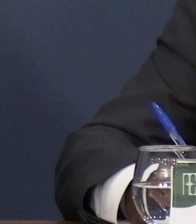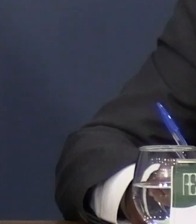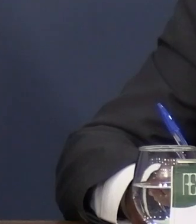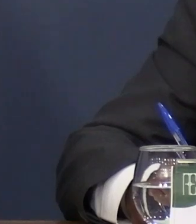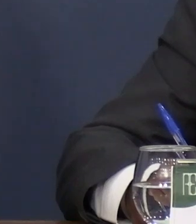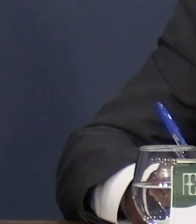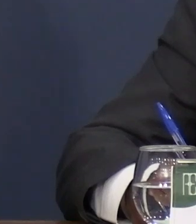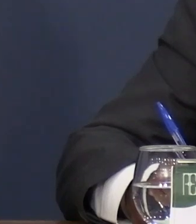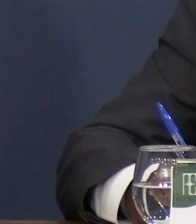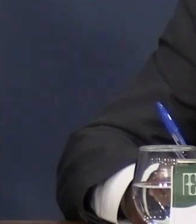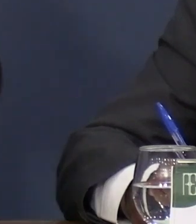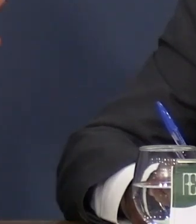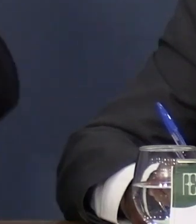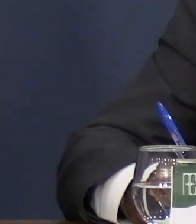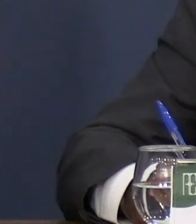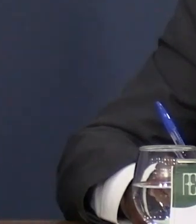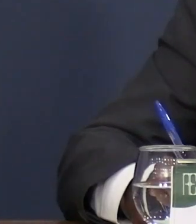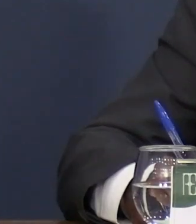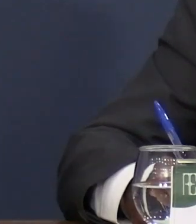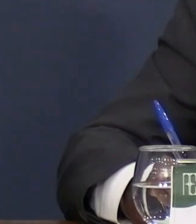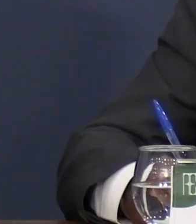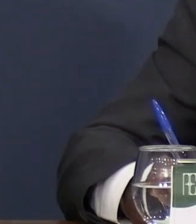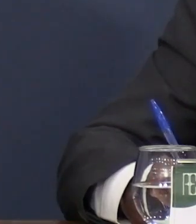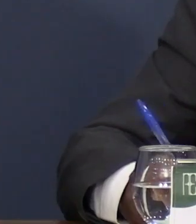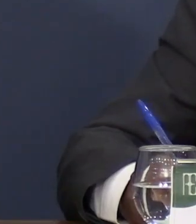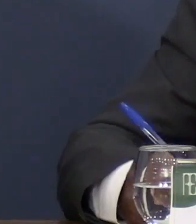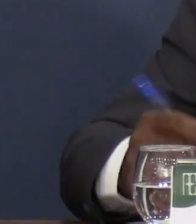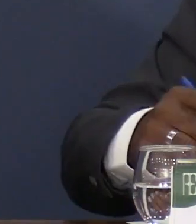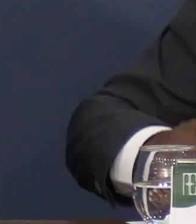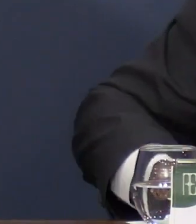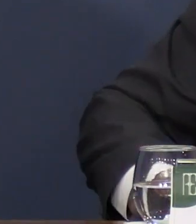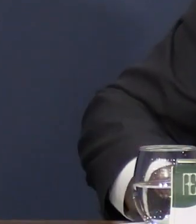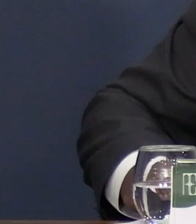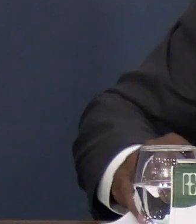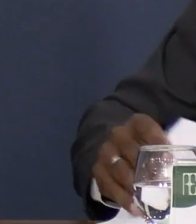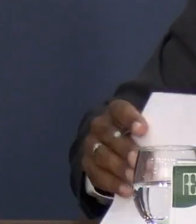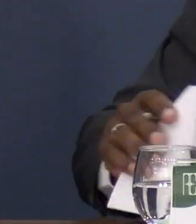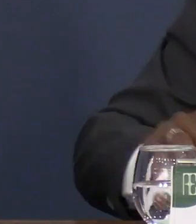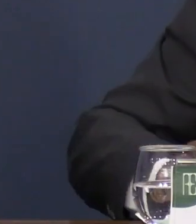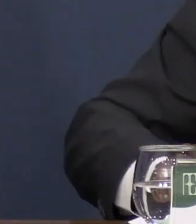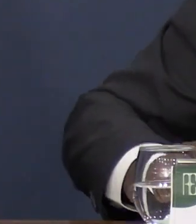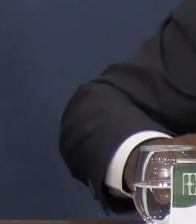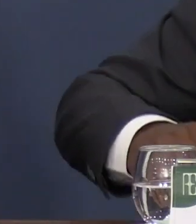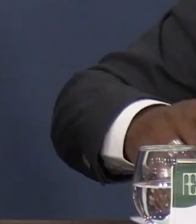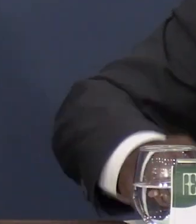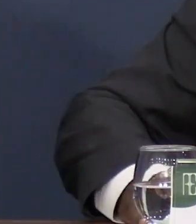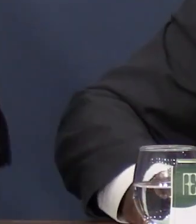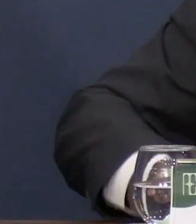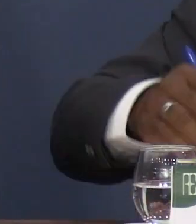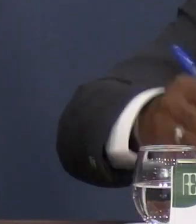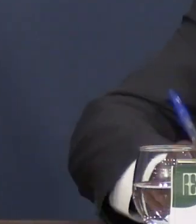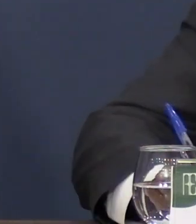desigual. Sim? O câncer da Latinoamérica e do Caribe se chama desigualdade.